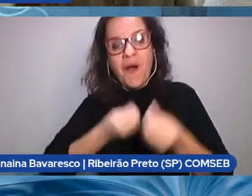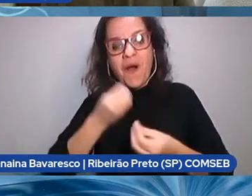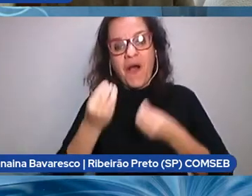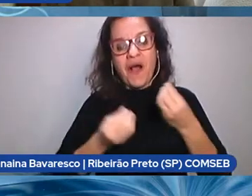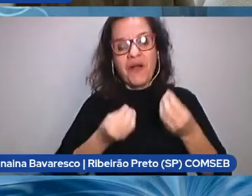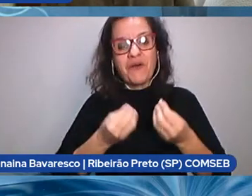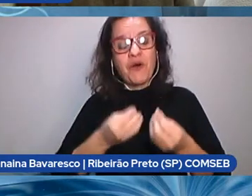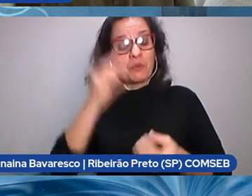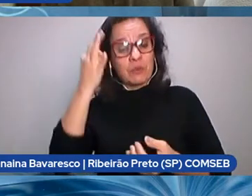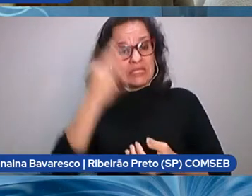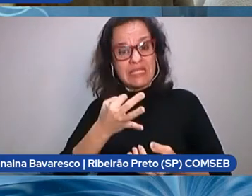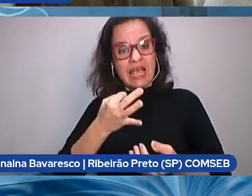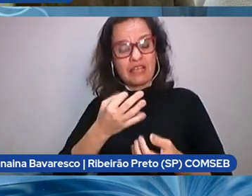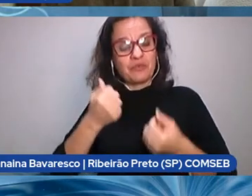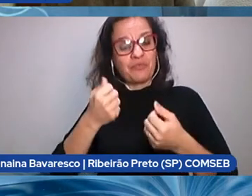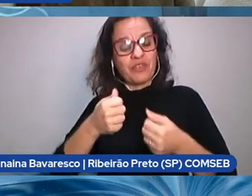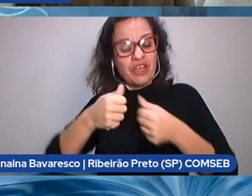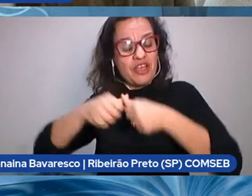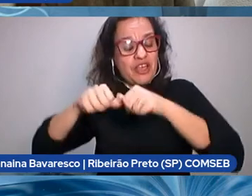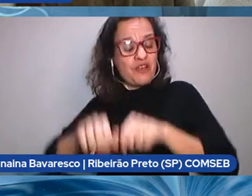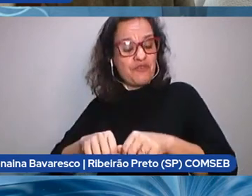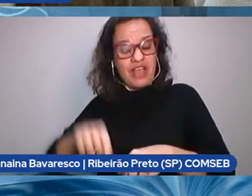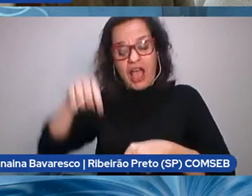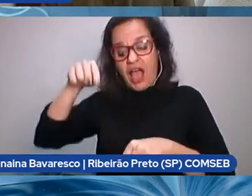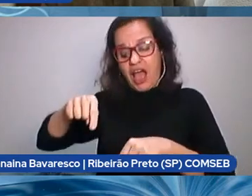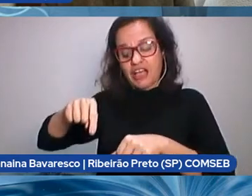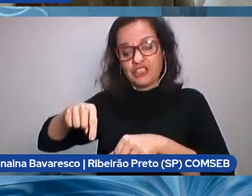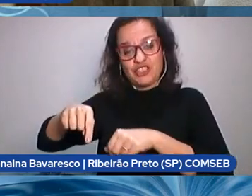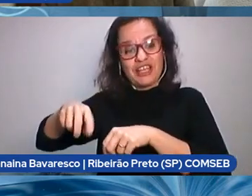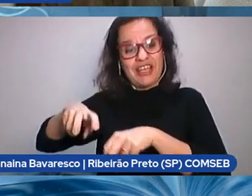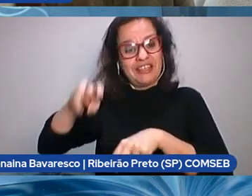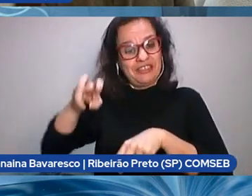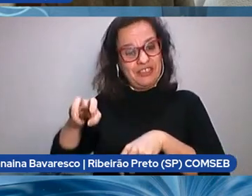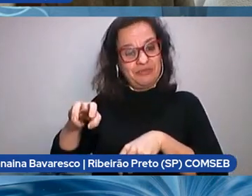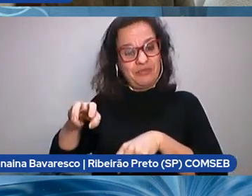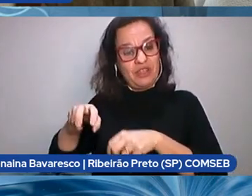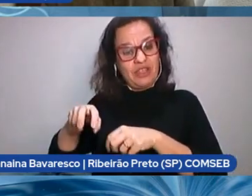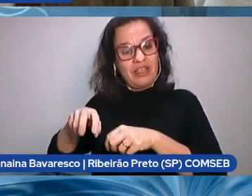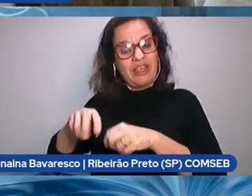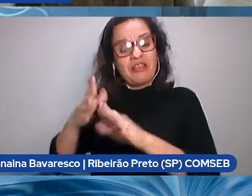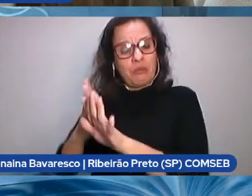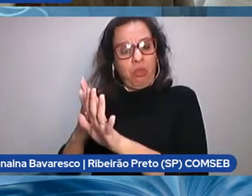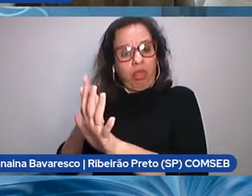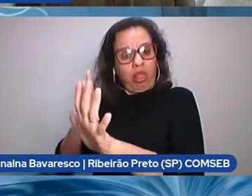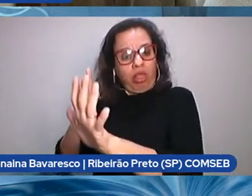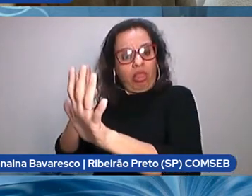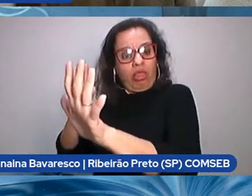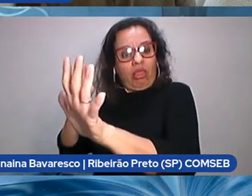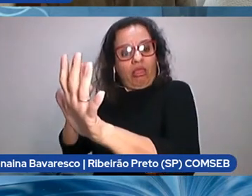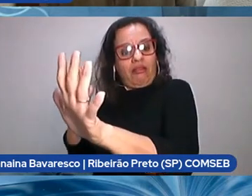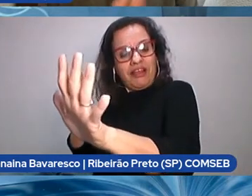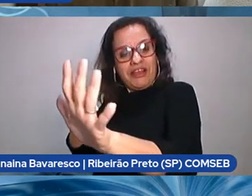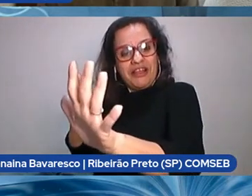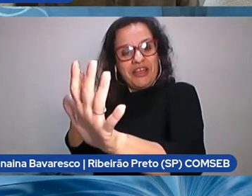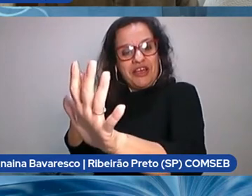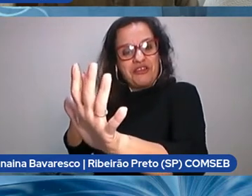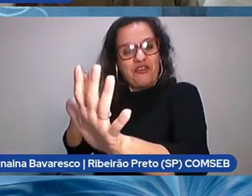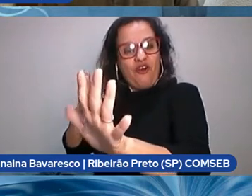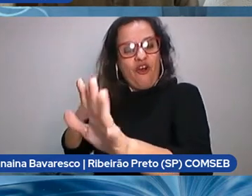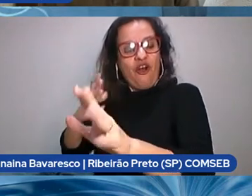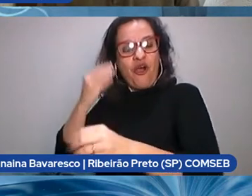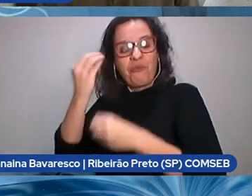Como certamente você iria ficar à direita, então à direita tem uma fila enorme que quem sabe onde você ficaria,